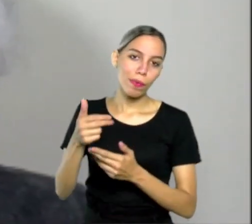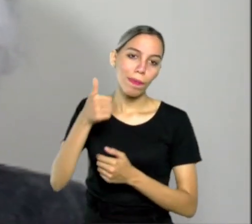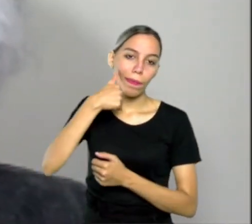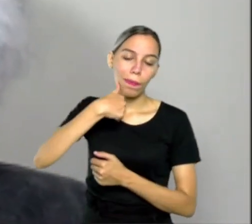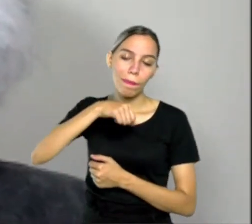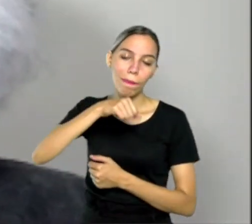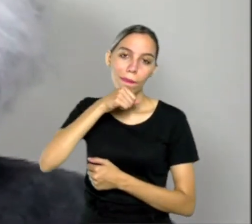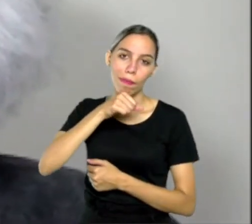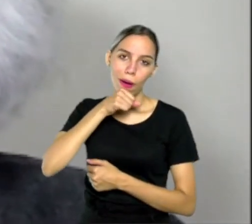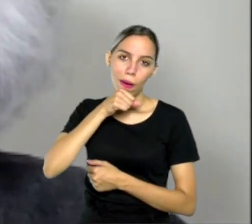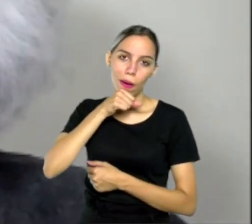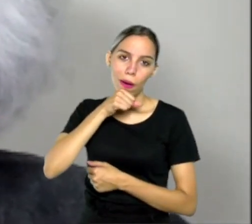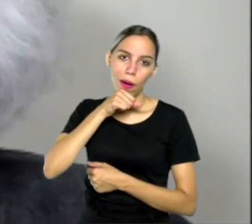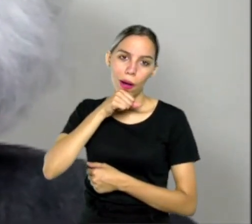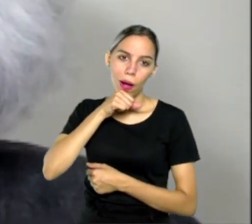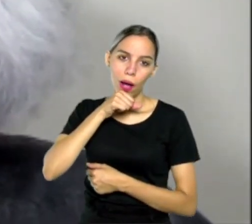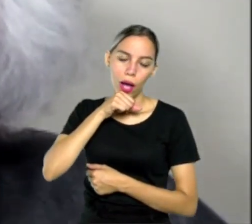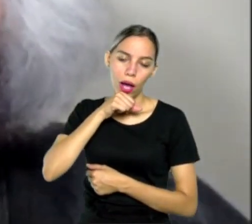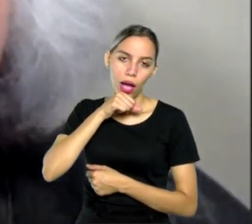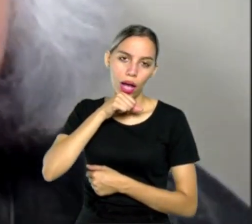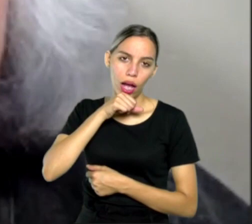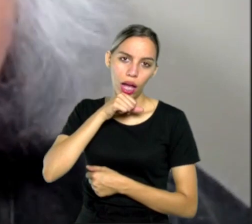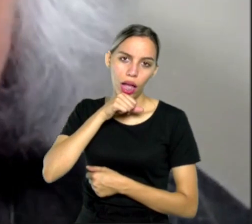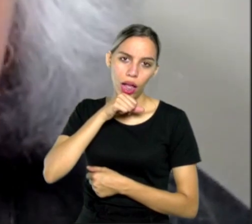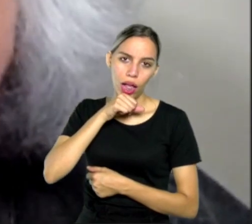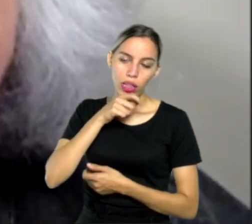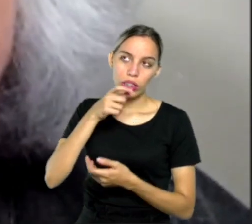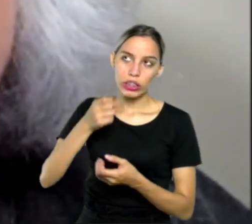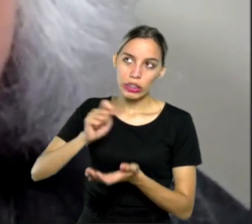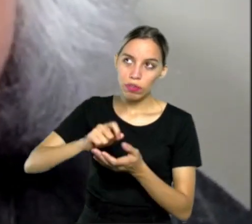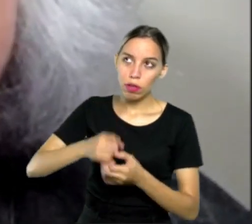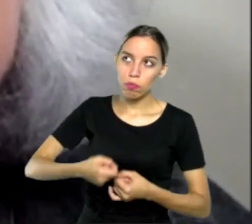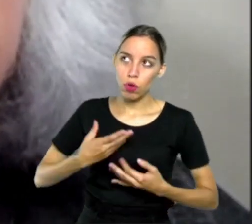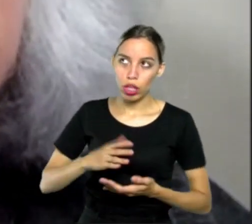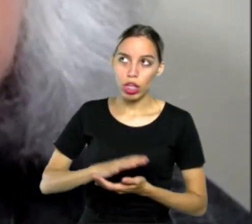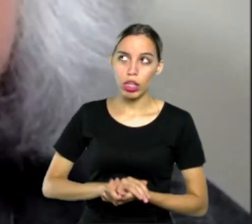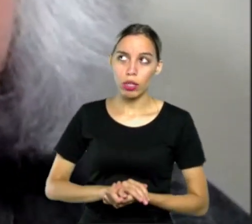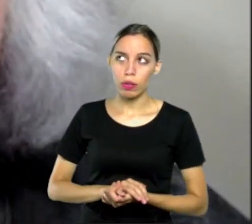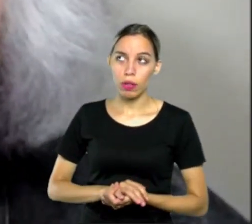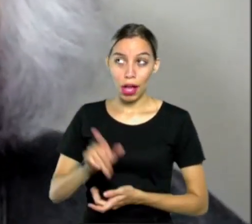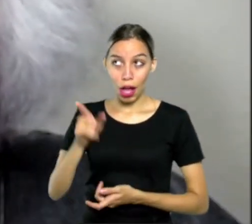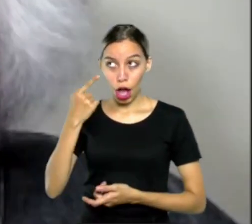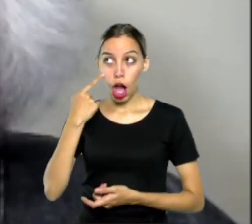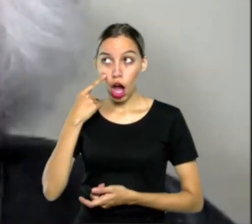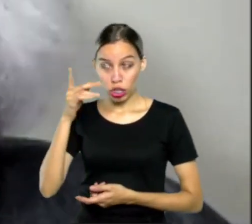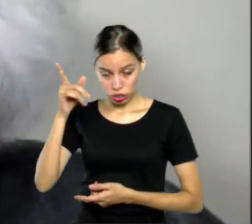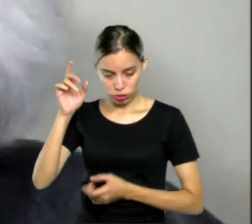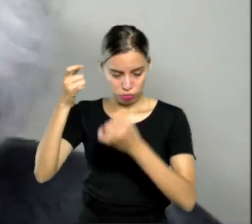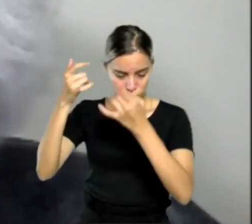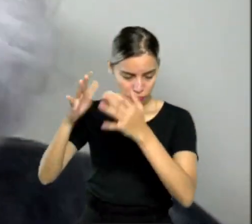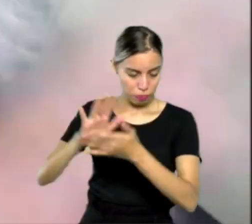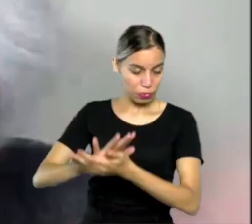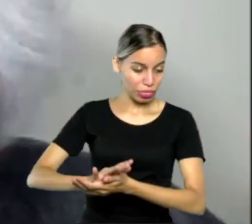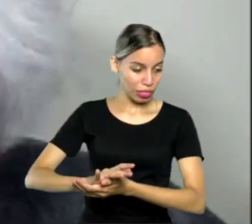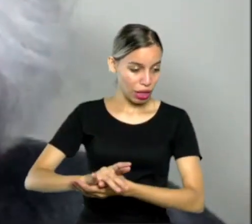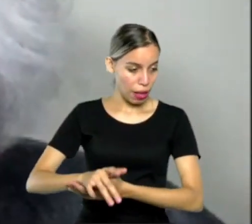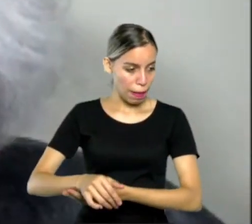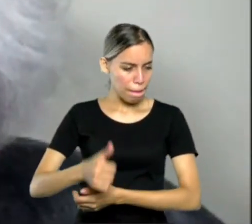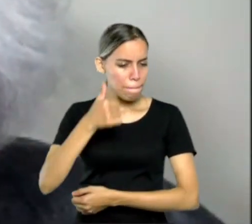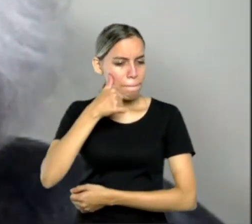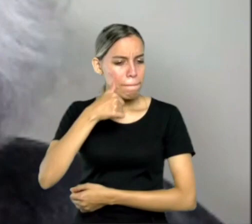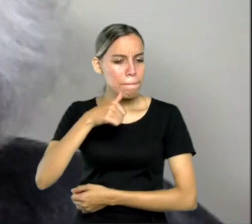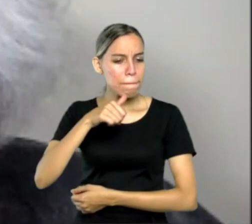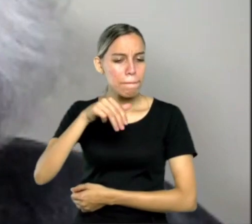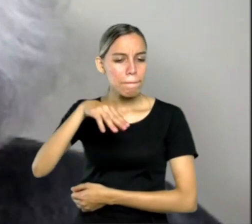sei sim. Maria, quando é gota, é chuva. Eu nunca fiz um verso lindo